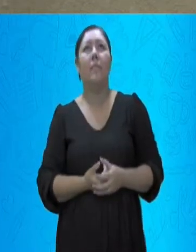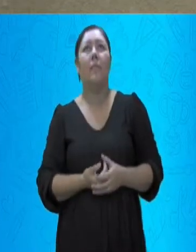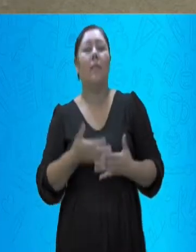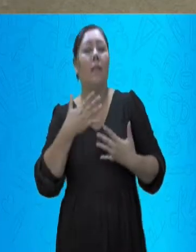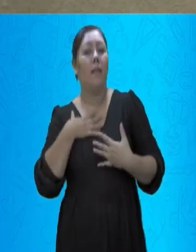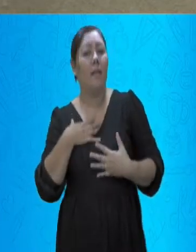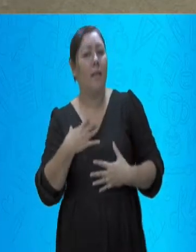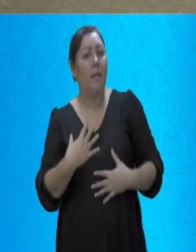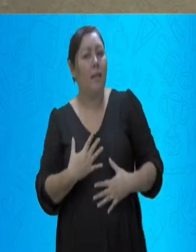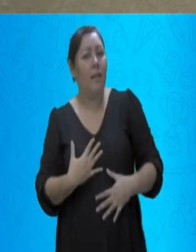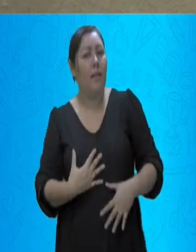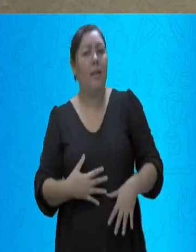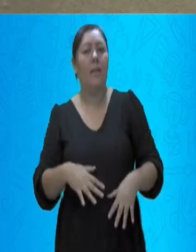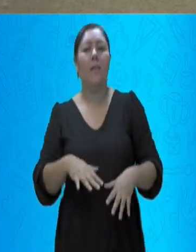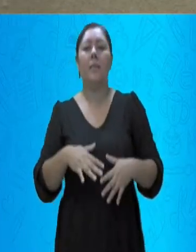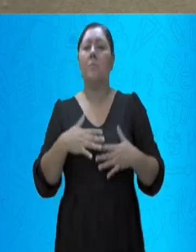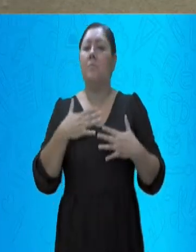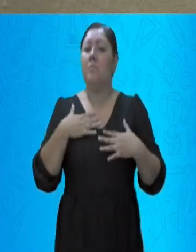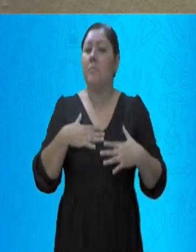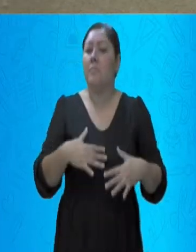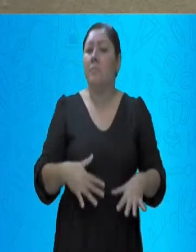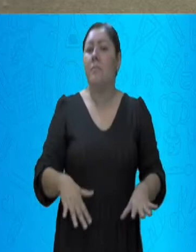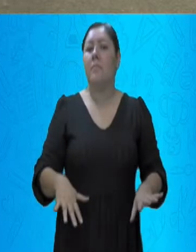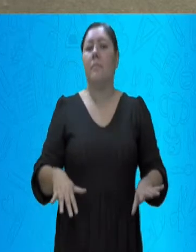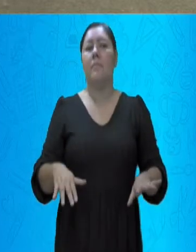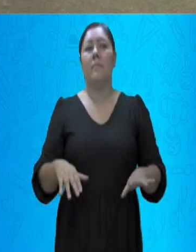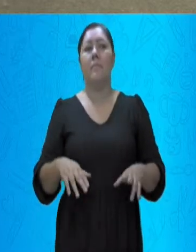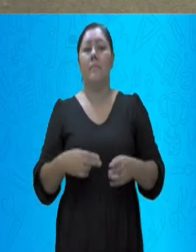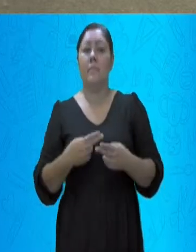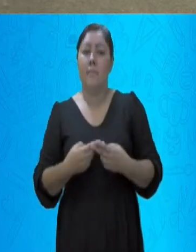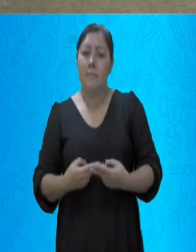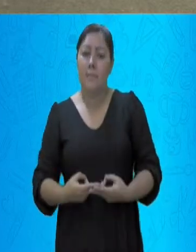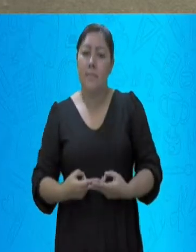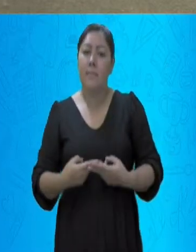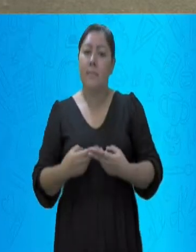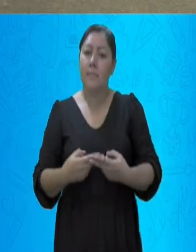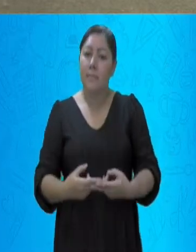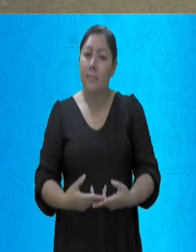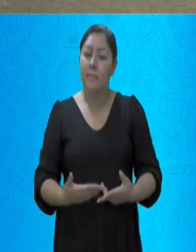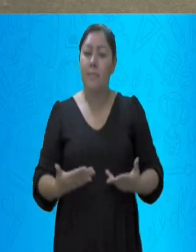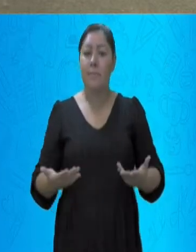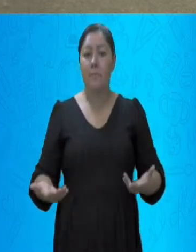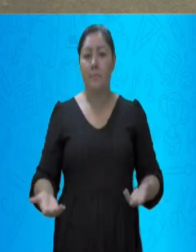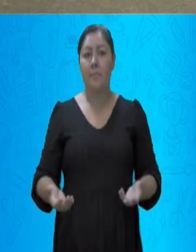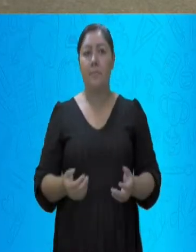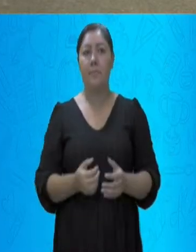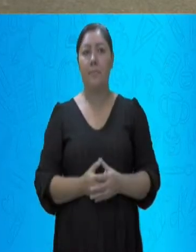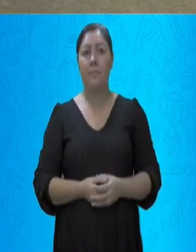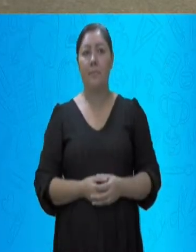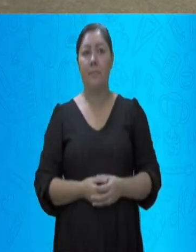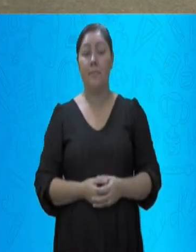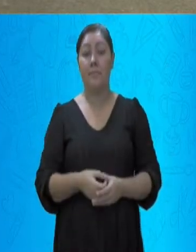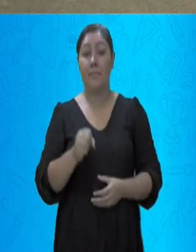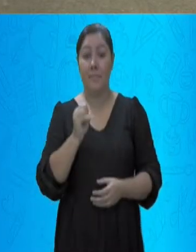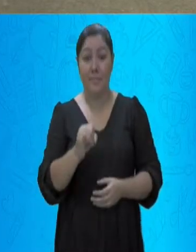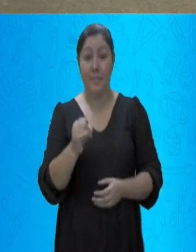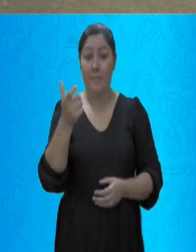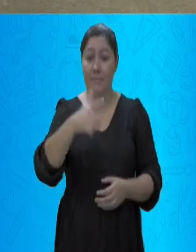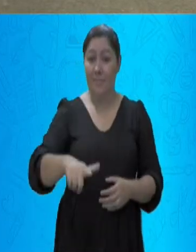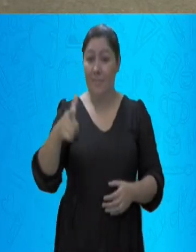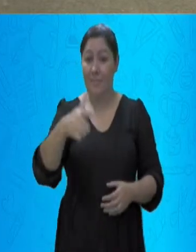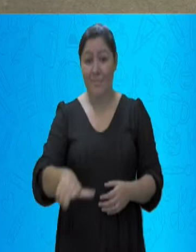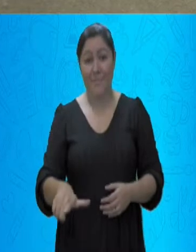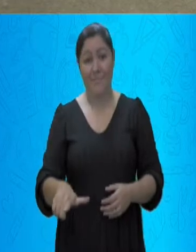é calmo, ele é calmo. Olha só, dentro de um contexto, essa repetição de palavras não fica